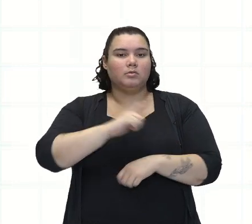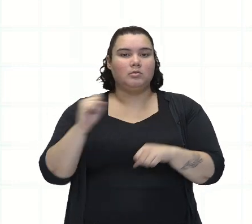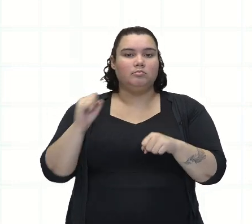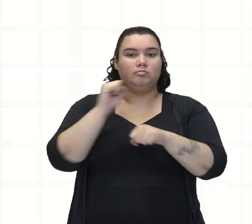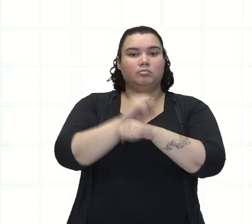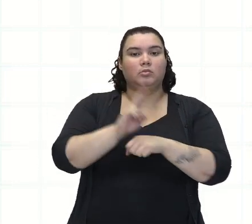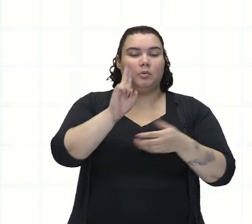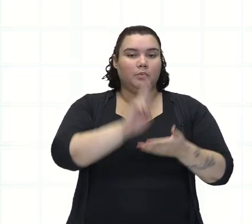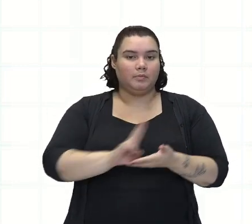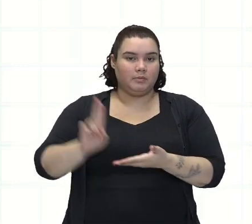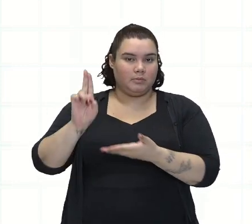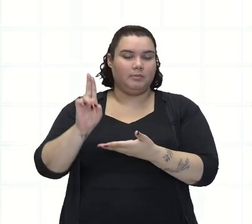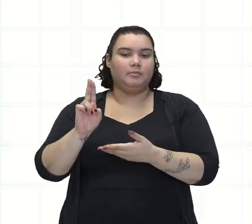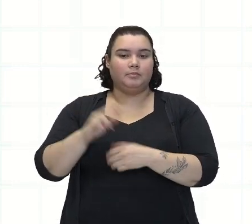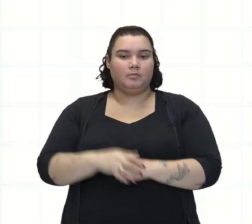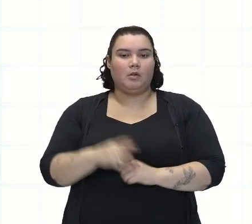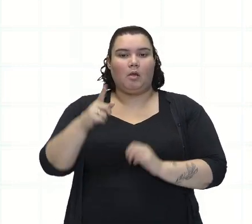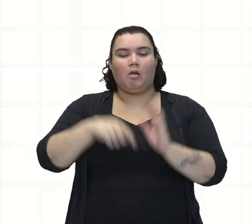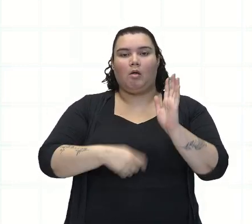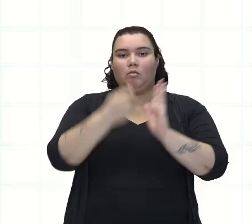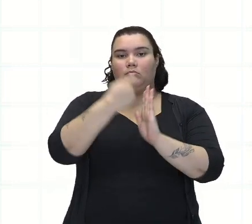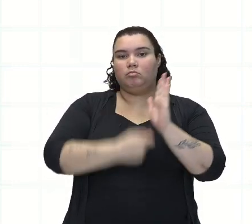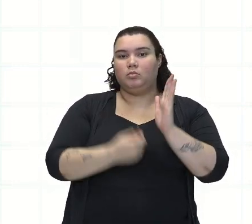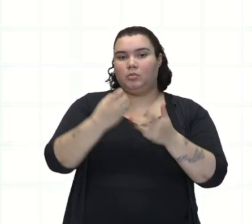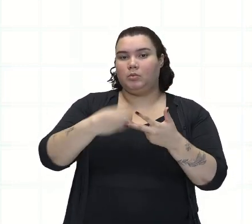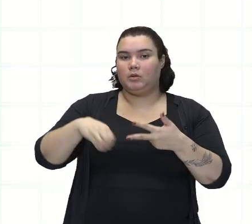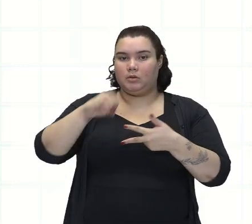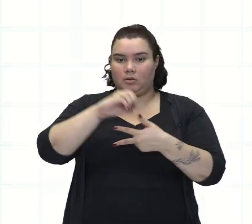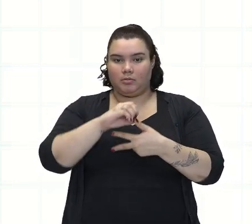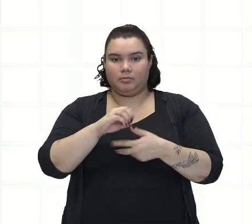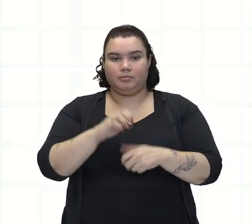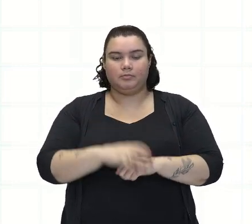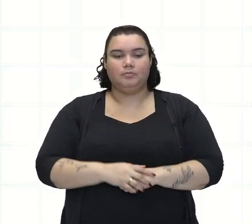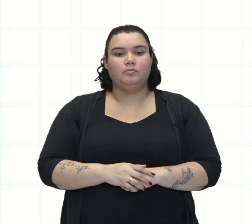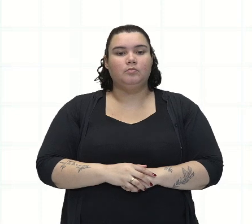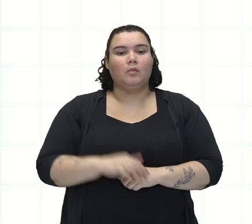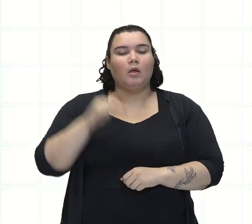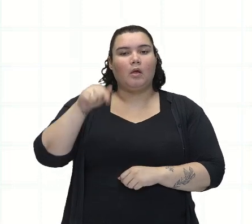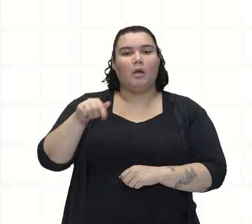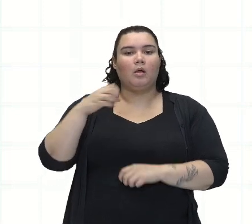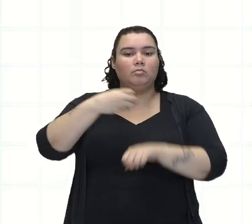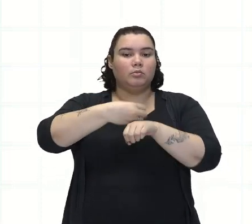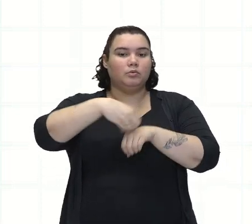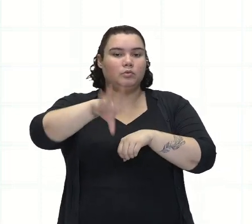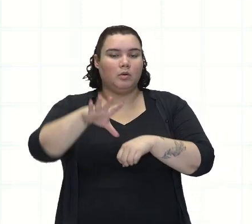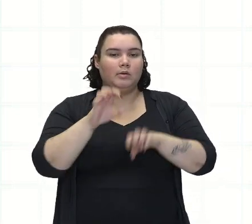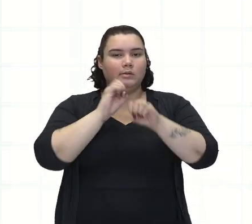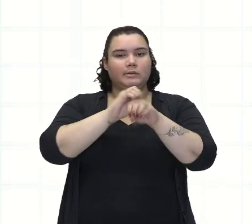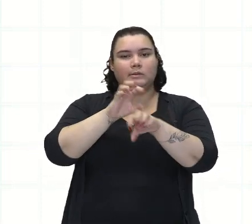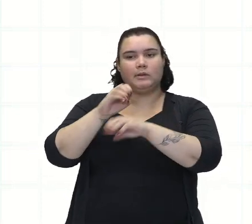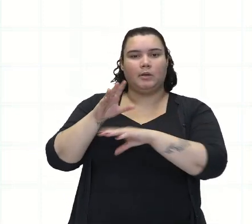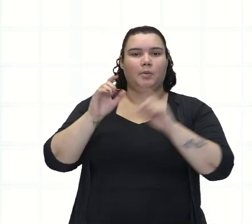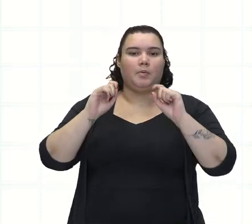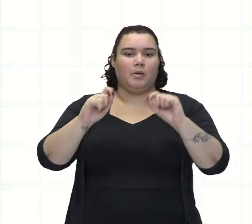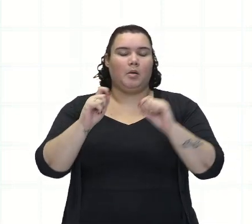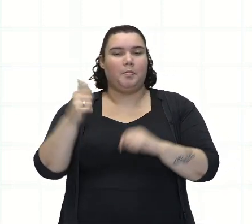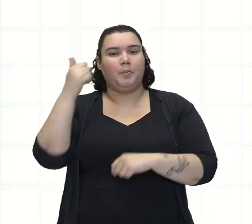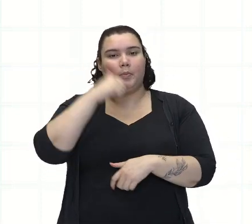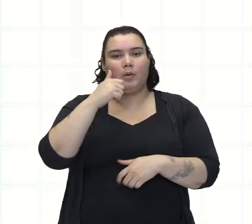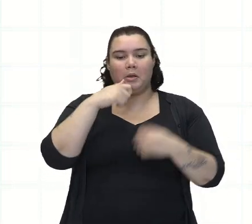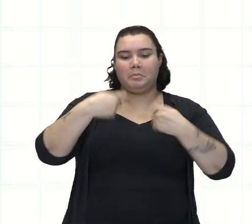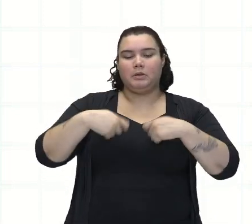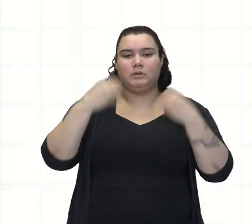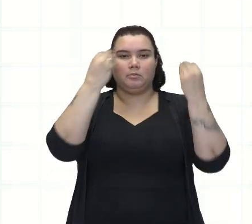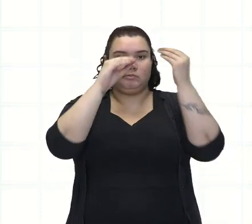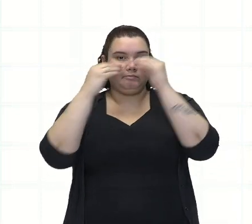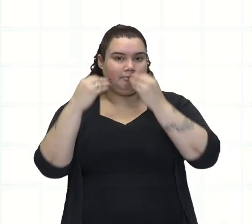universidade, certo? Redação do Enem. Injunção, tutorial de maquiagem, ensinando como deve se